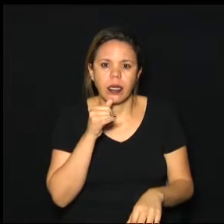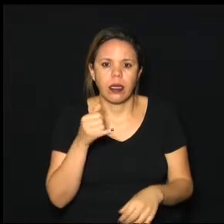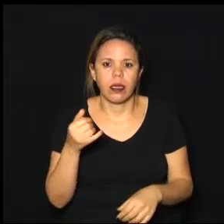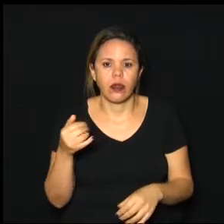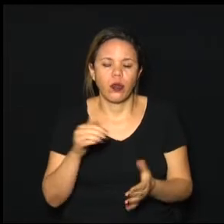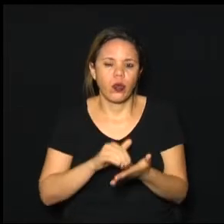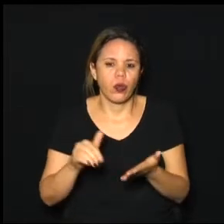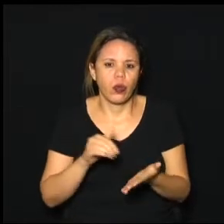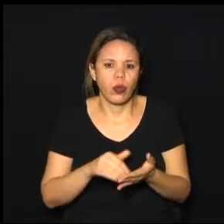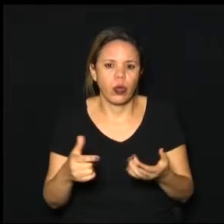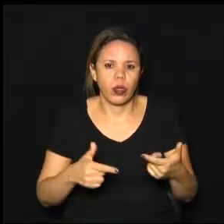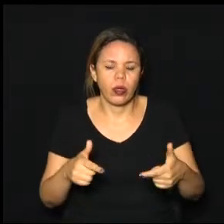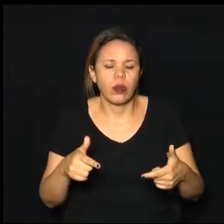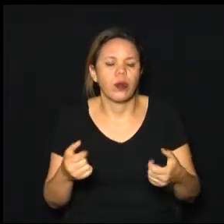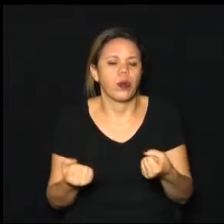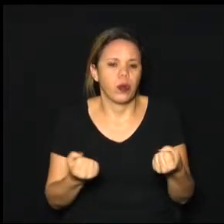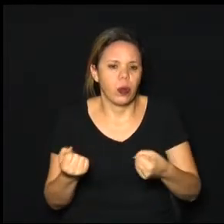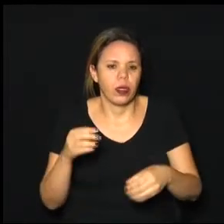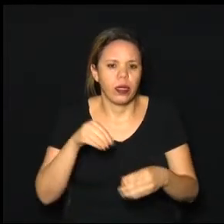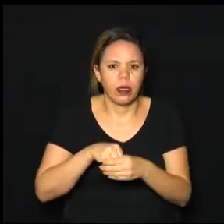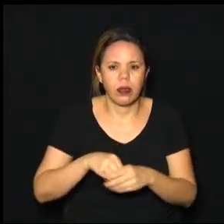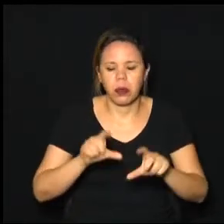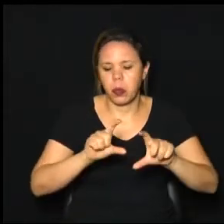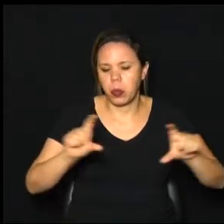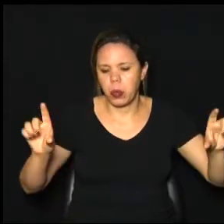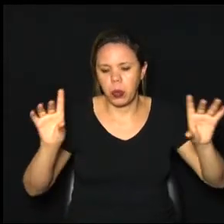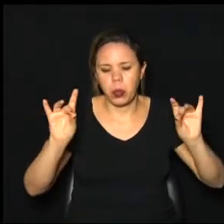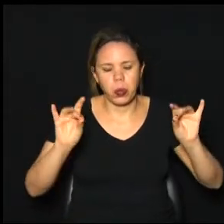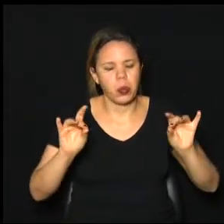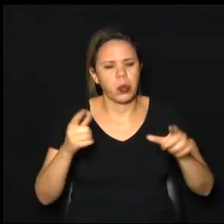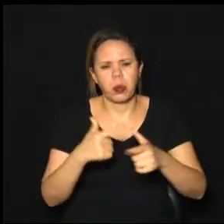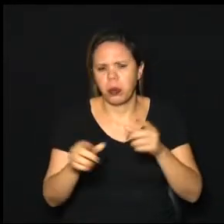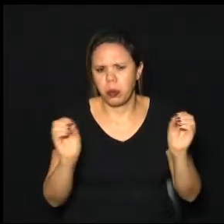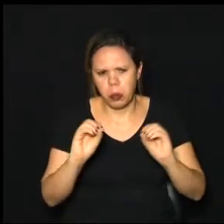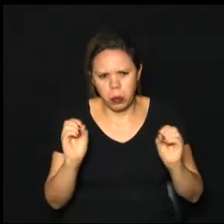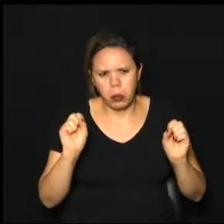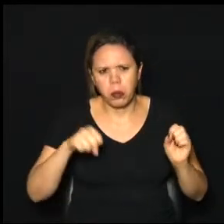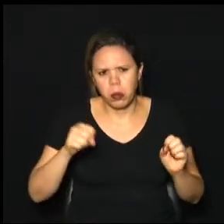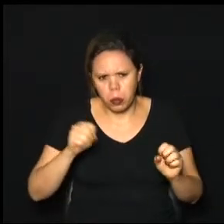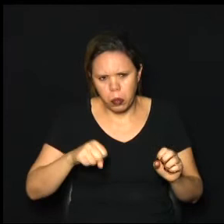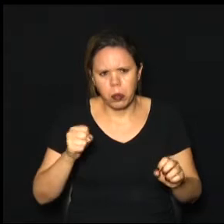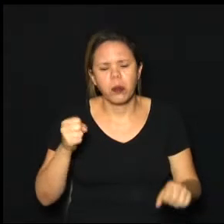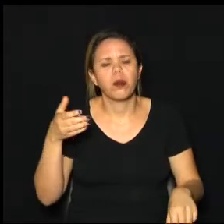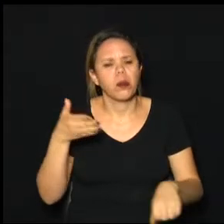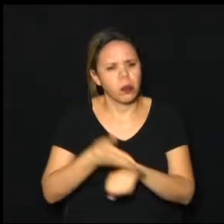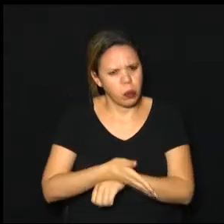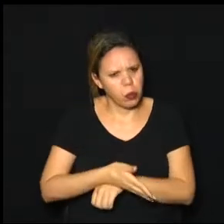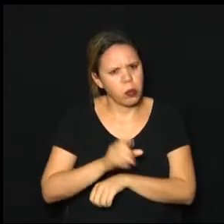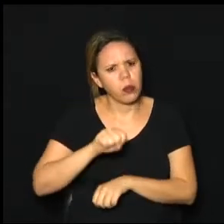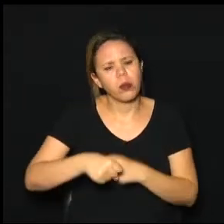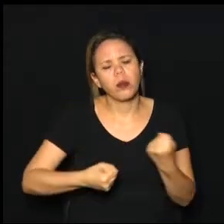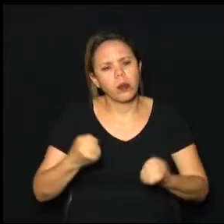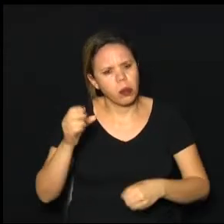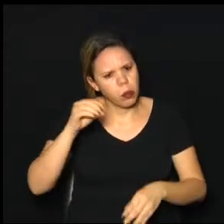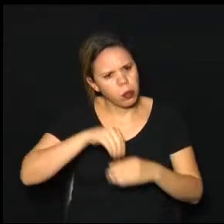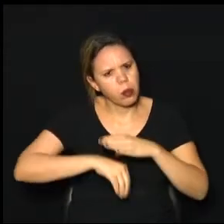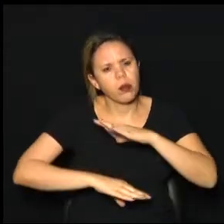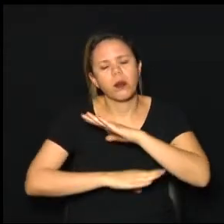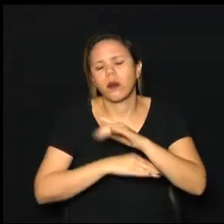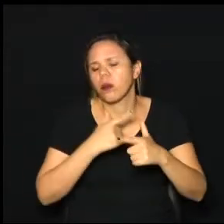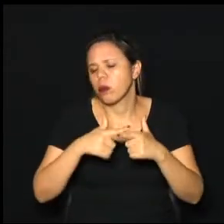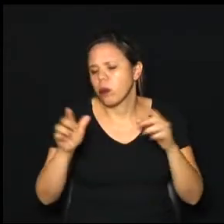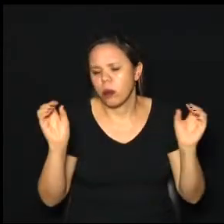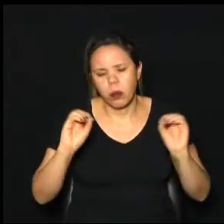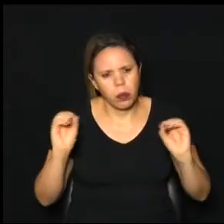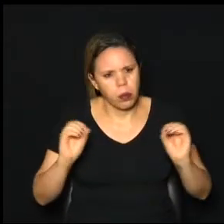que entra com o carro adesivado aqui, não tem problema nenhum, pode sim entrar com adesivo no carro aqui dentro da Câmara, que não